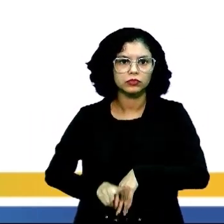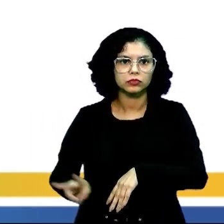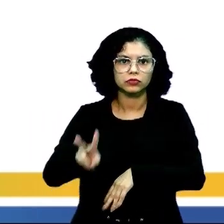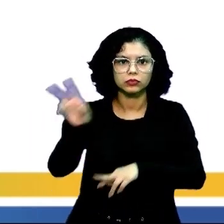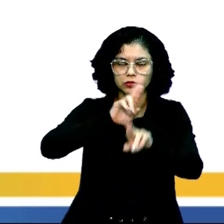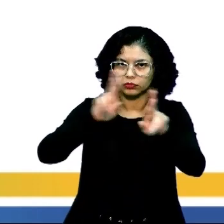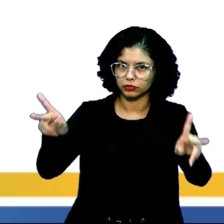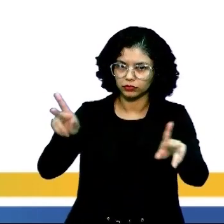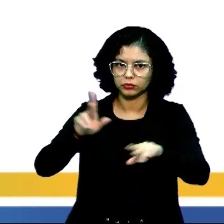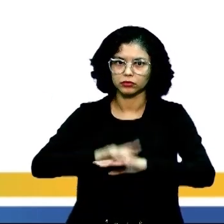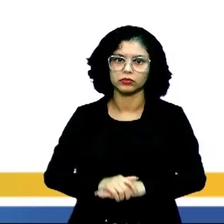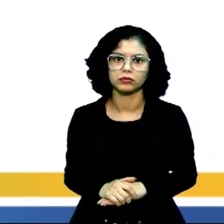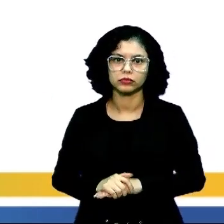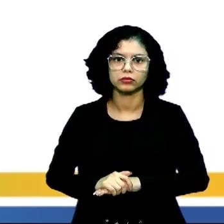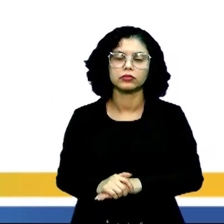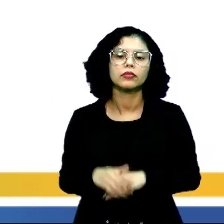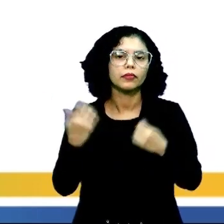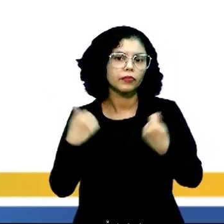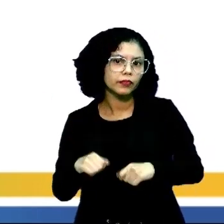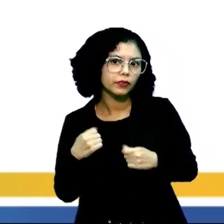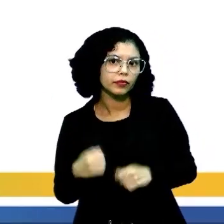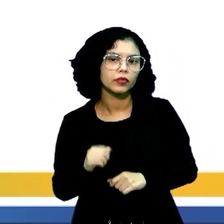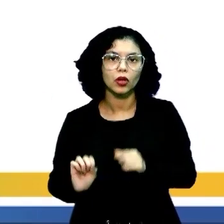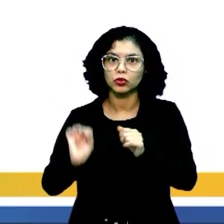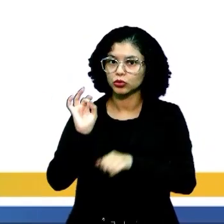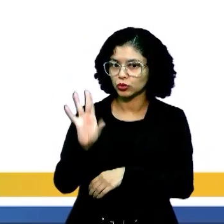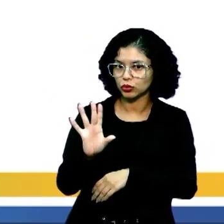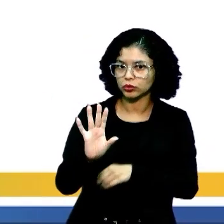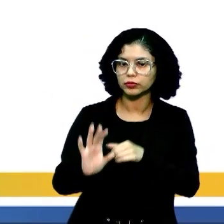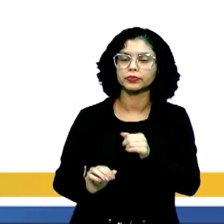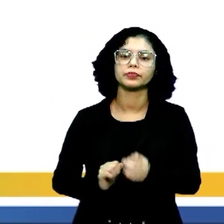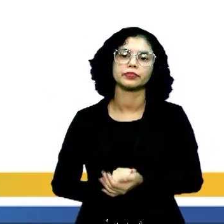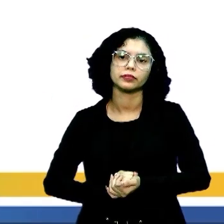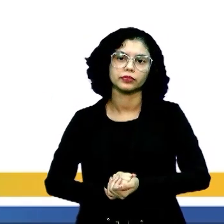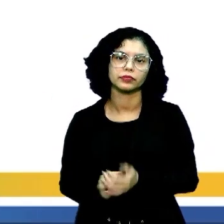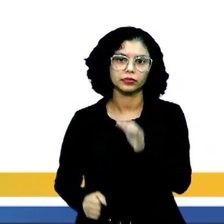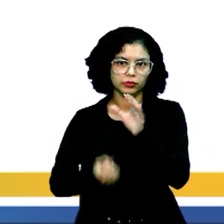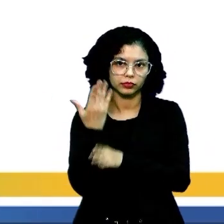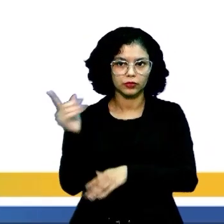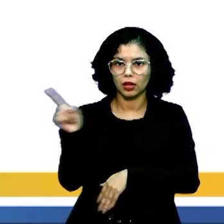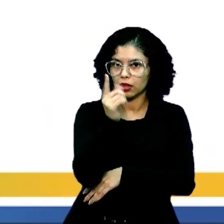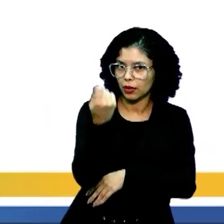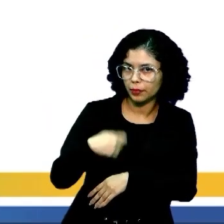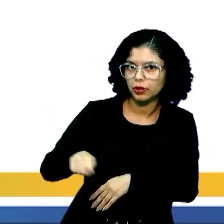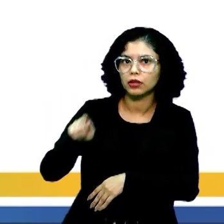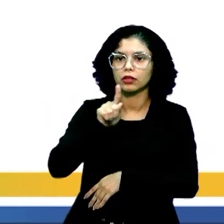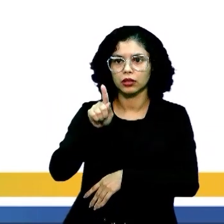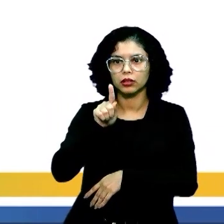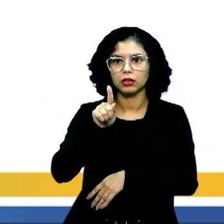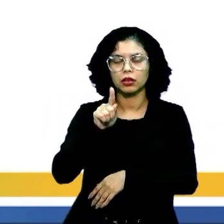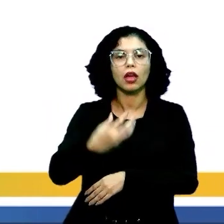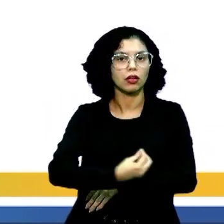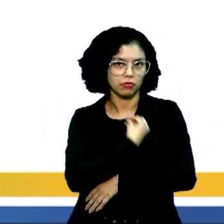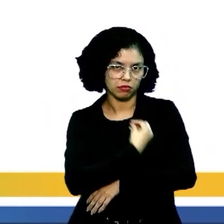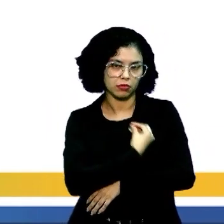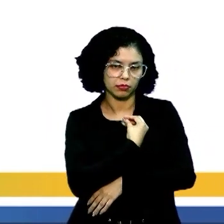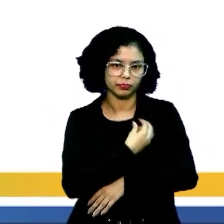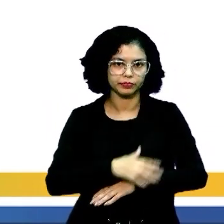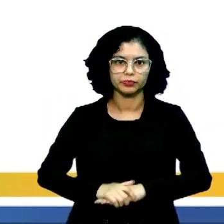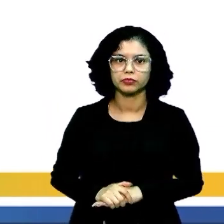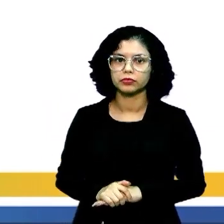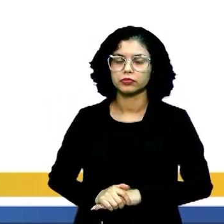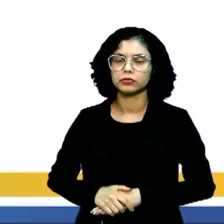e valores diferentes que devem apenas coexistir e não necessariamente conviver, né?